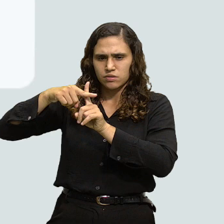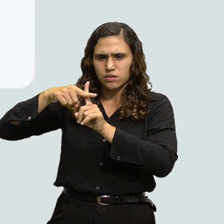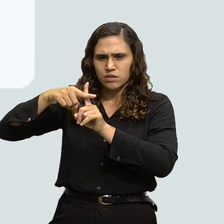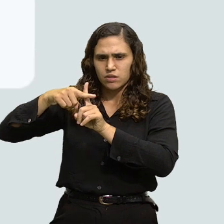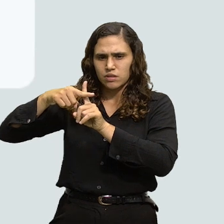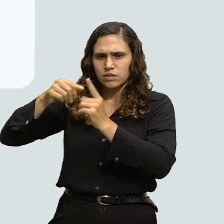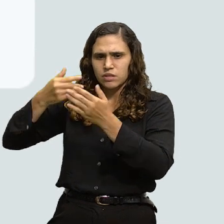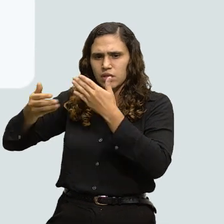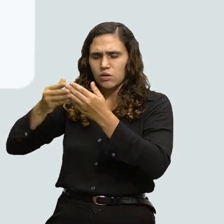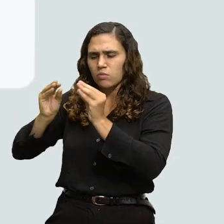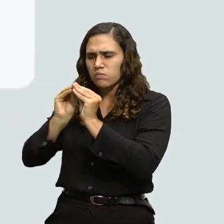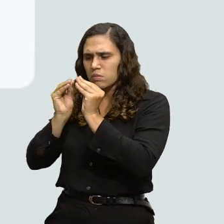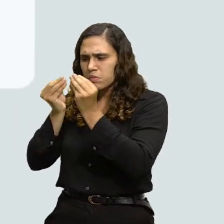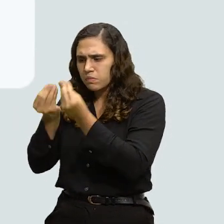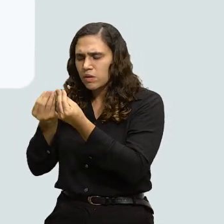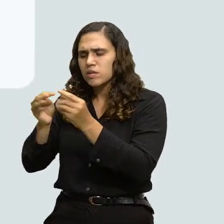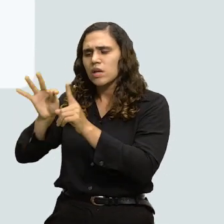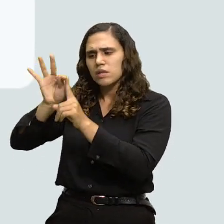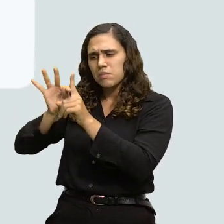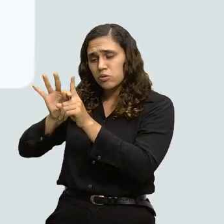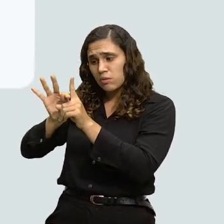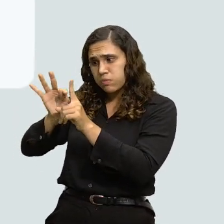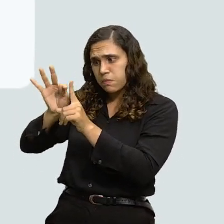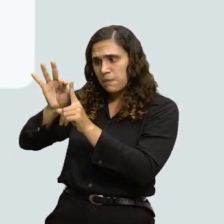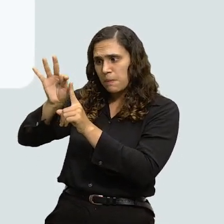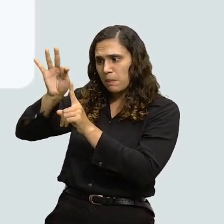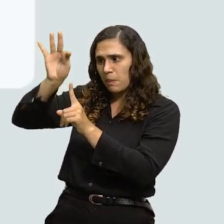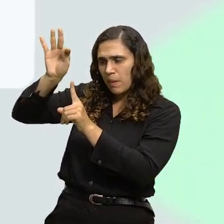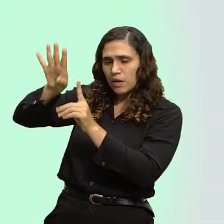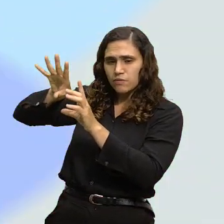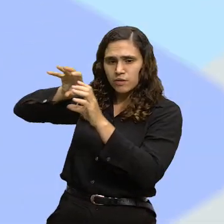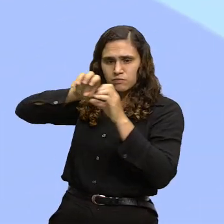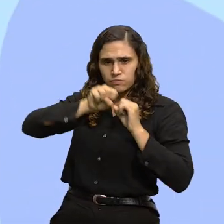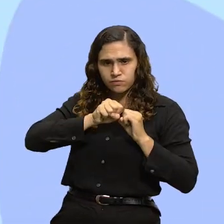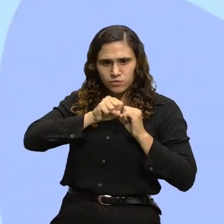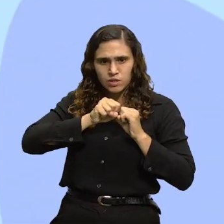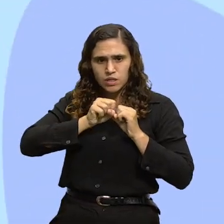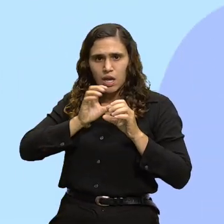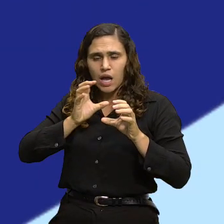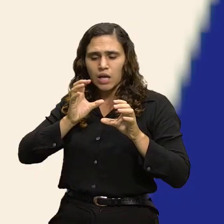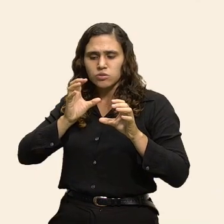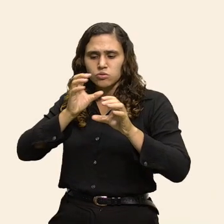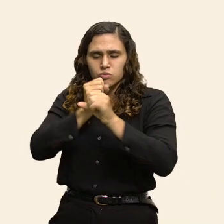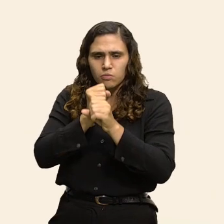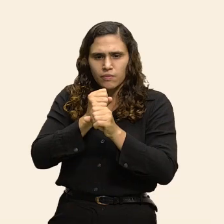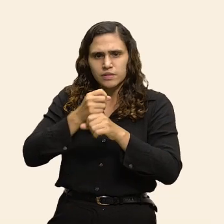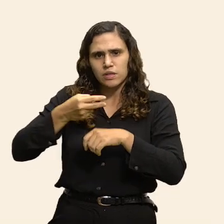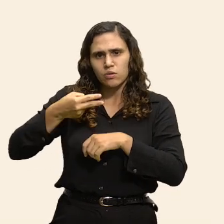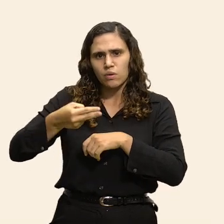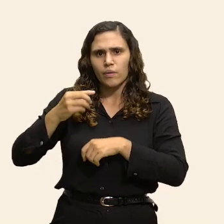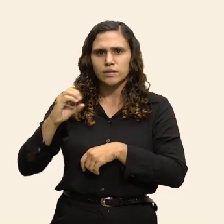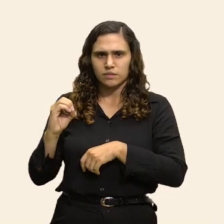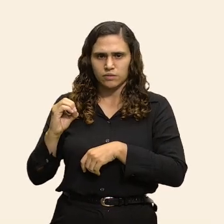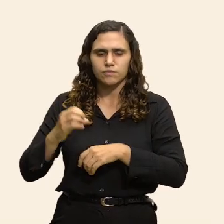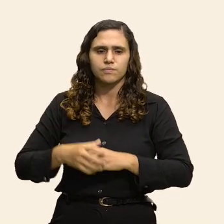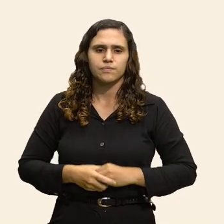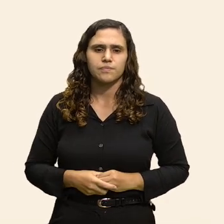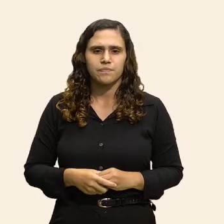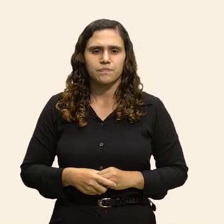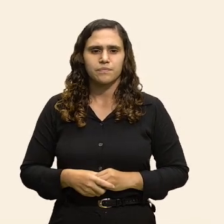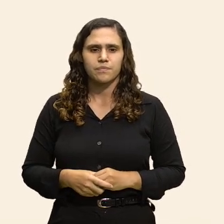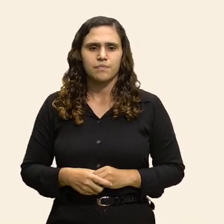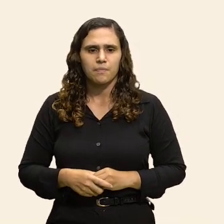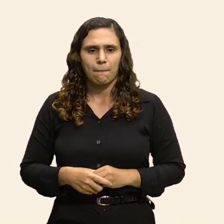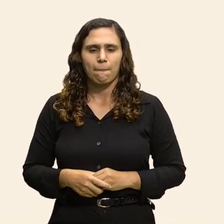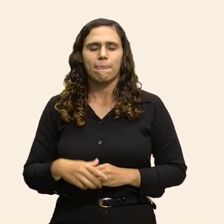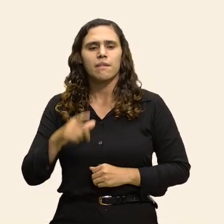com uma alta temperatura e vai ceder calor para o calorímetro, a soma deles vai ser igual a 0. Aqui nós temos uma questão que